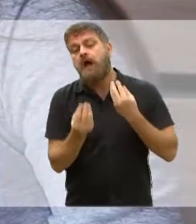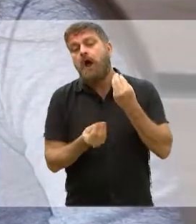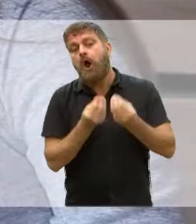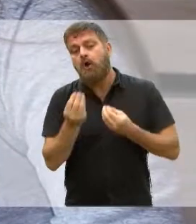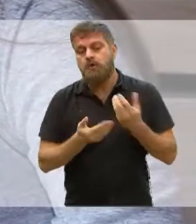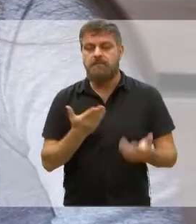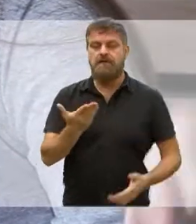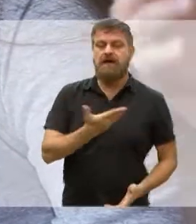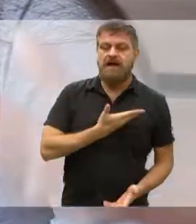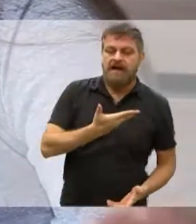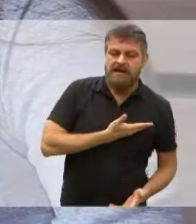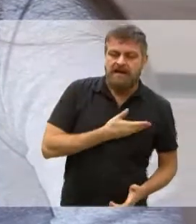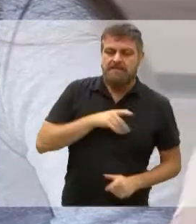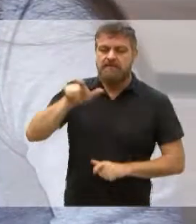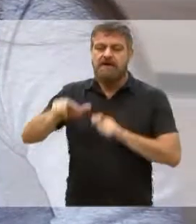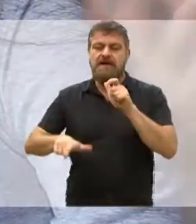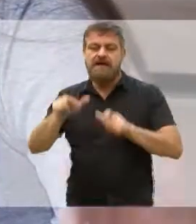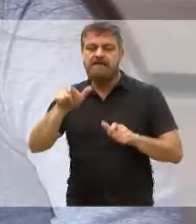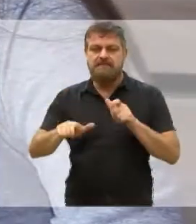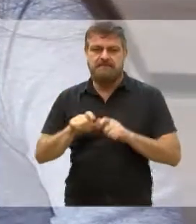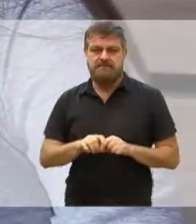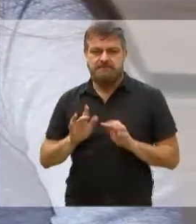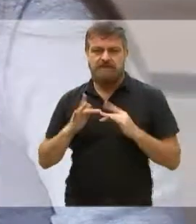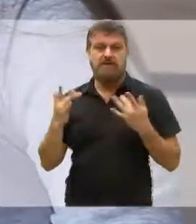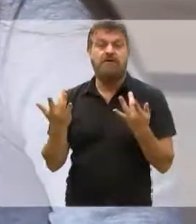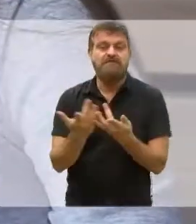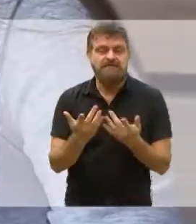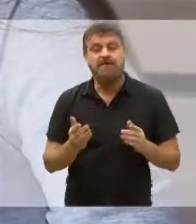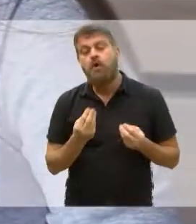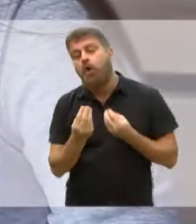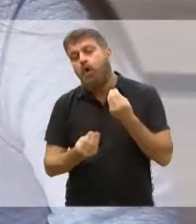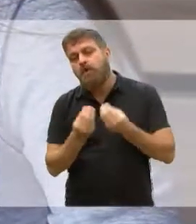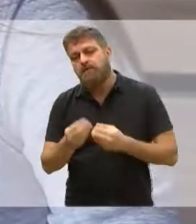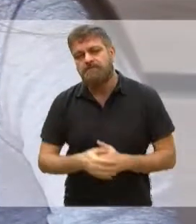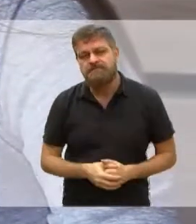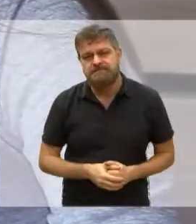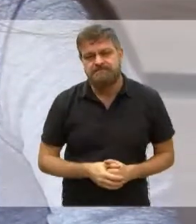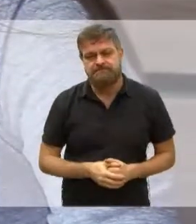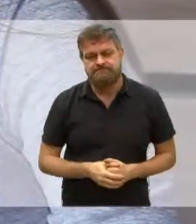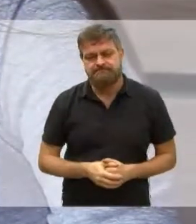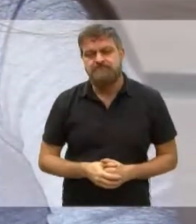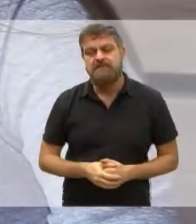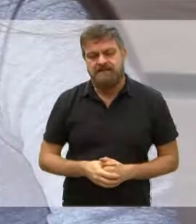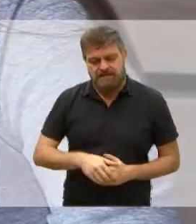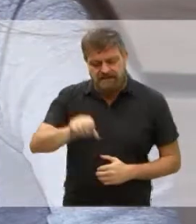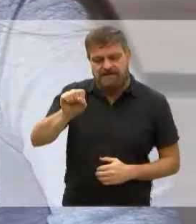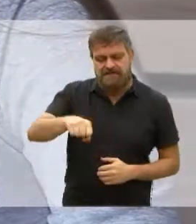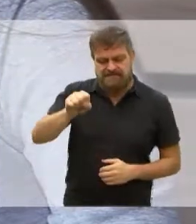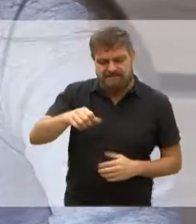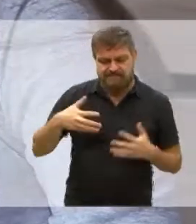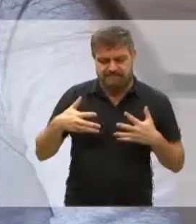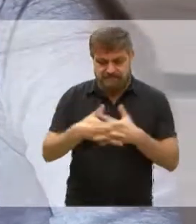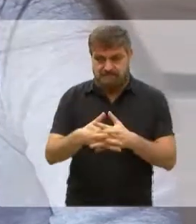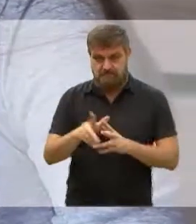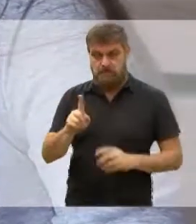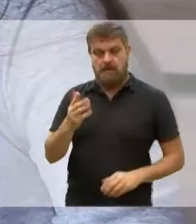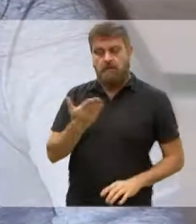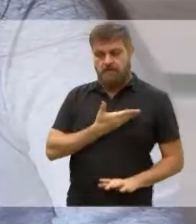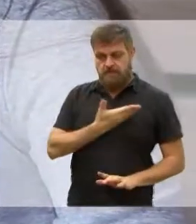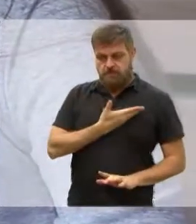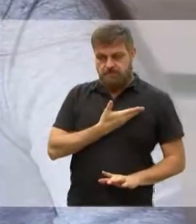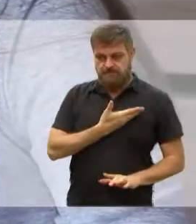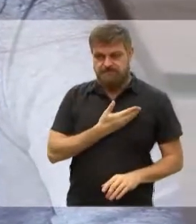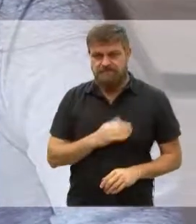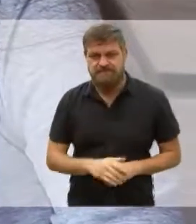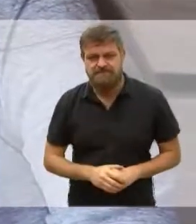sociedade viu? Os amigos e as pessoas do convívio? Ah, sim. Aí assim, foi um pouco mais complicado. Não, os